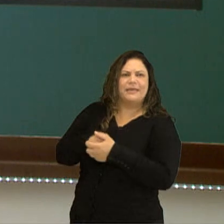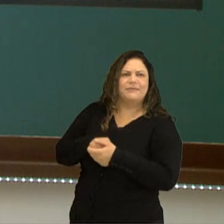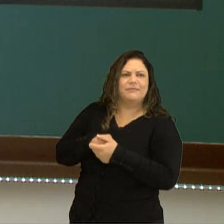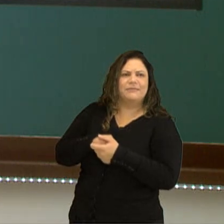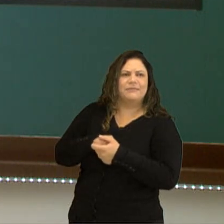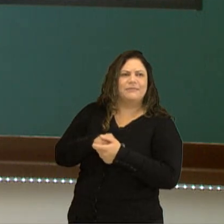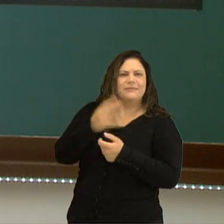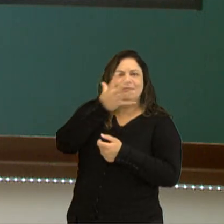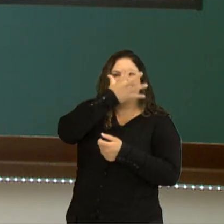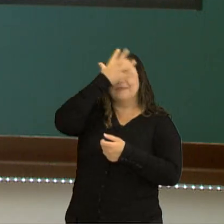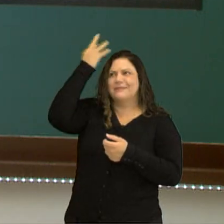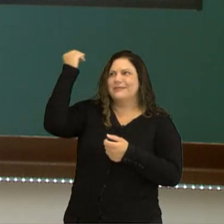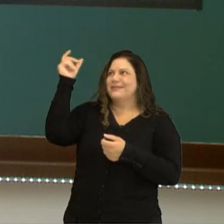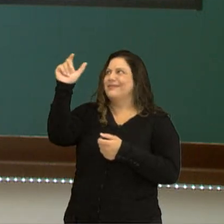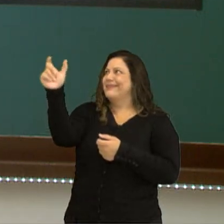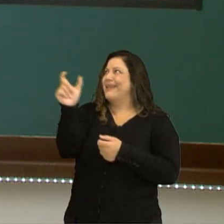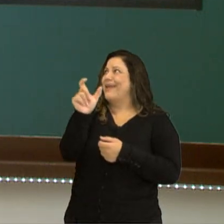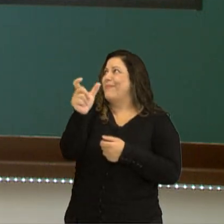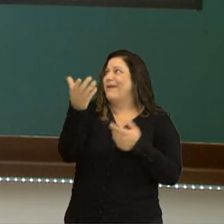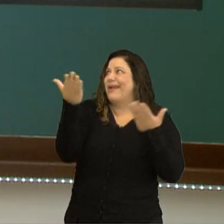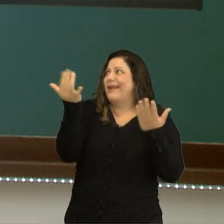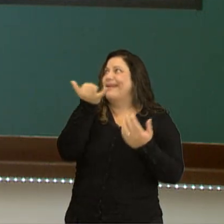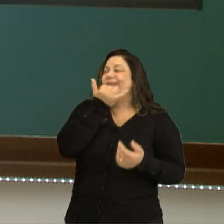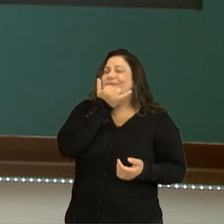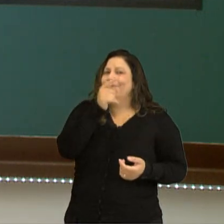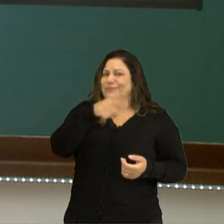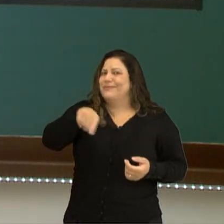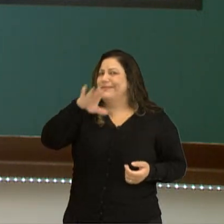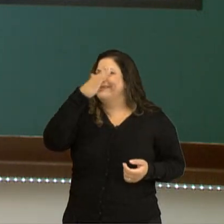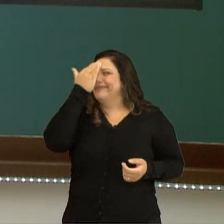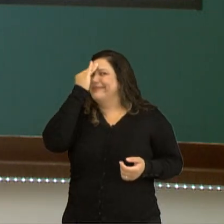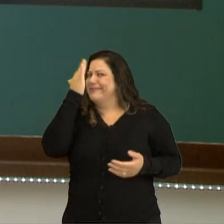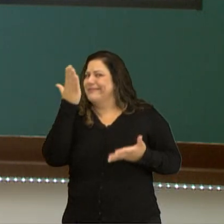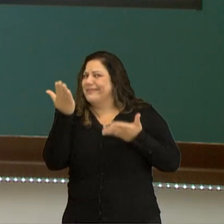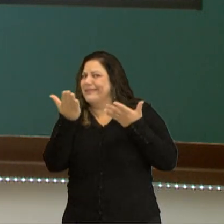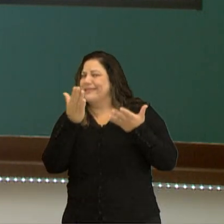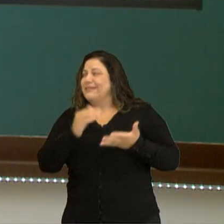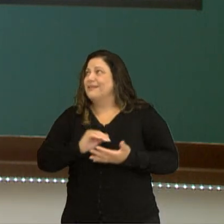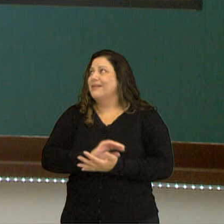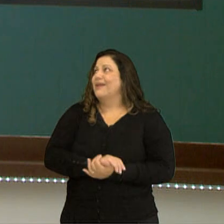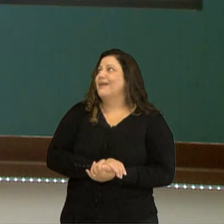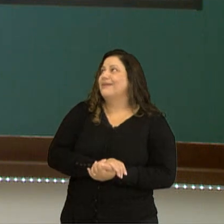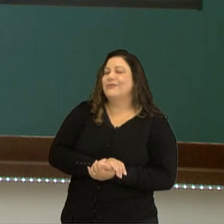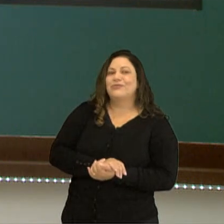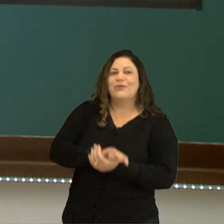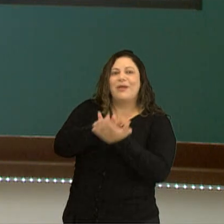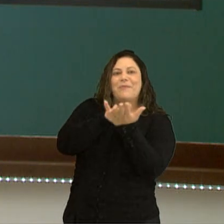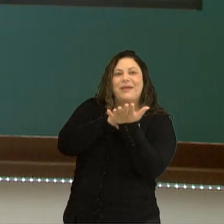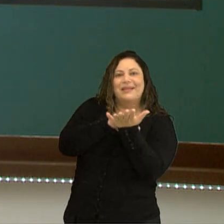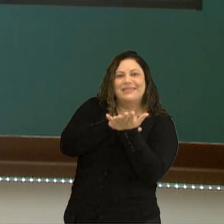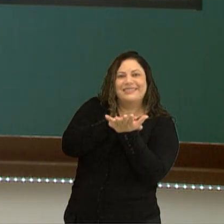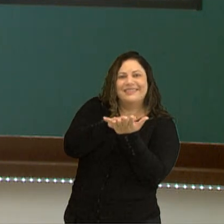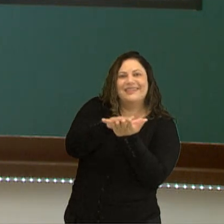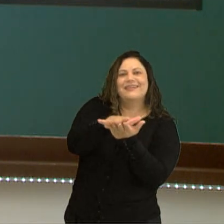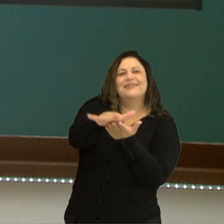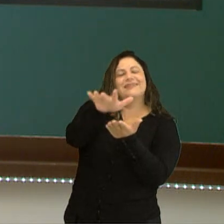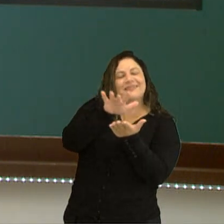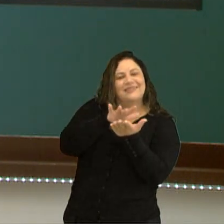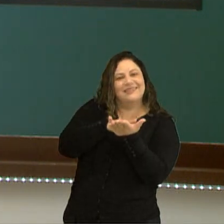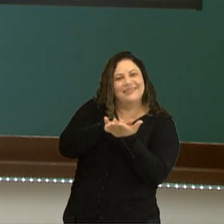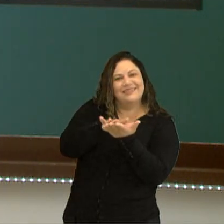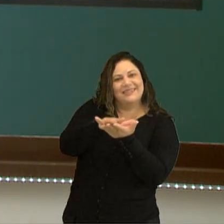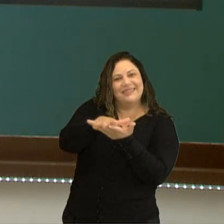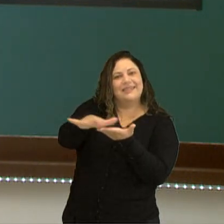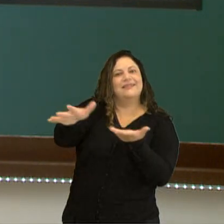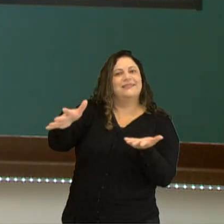galera, esqueci a palavra agora, me perdoa, mas vocês estão entendendo o que eu quero dizer. Só que ela é lisa, ela é plana. Então